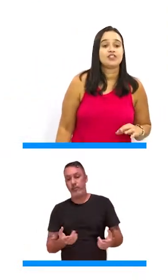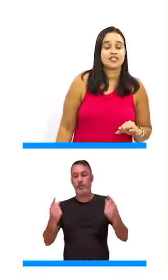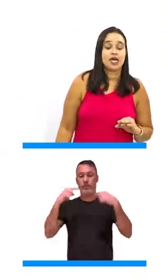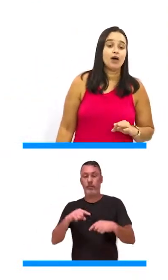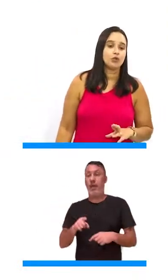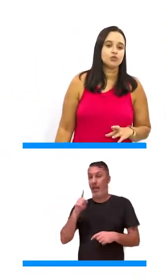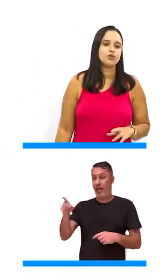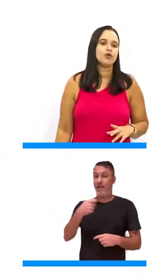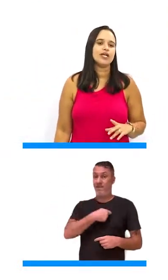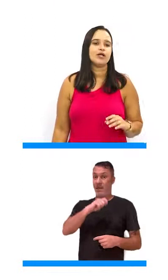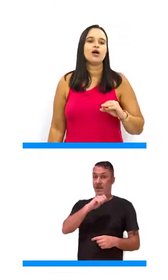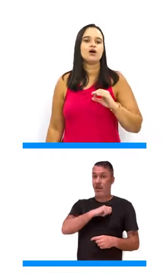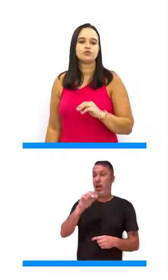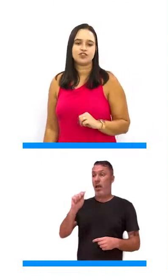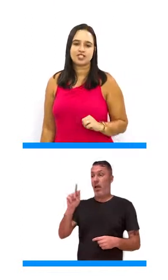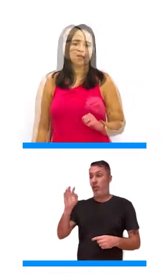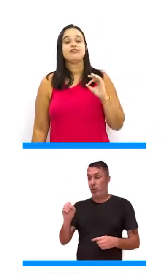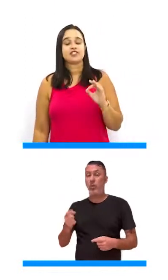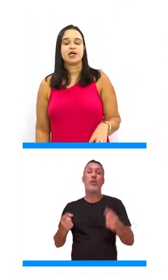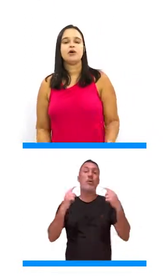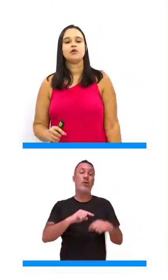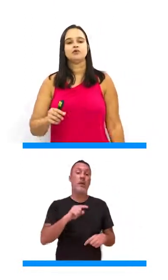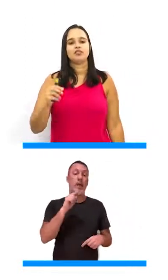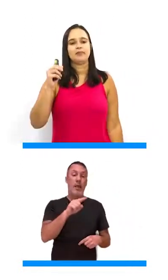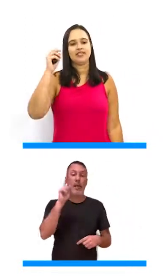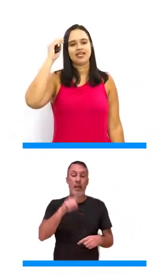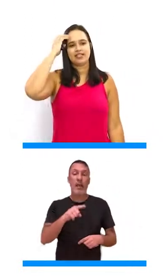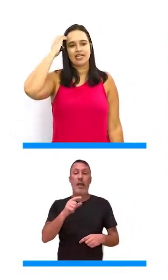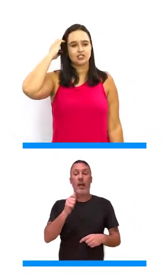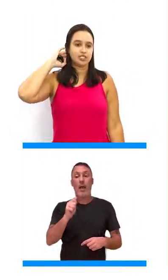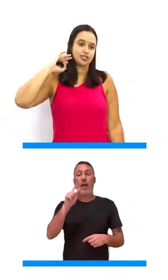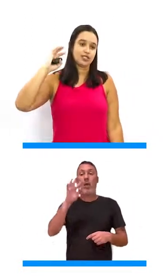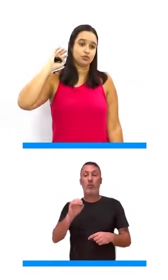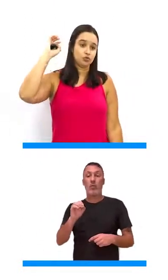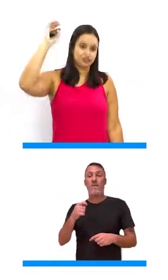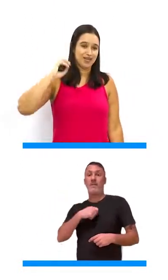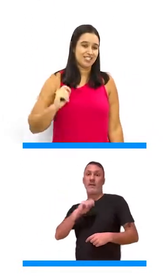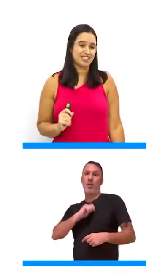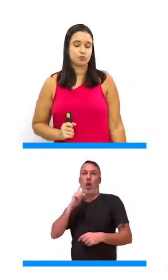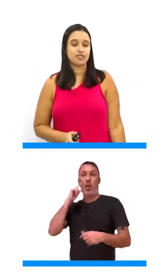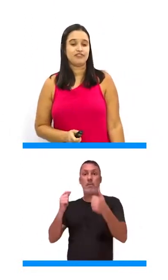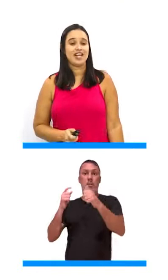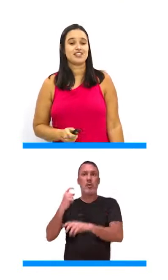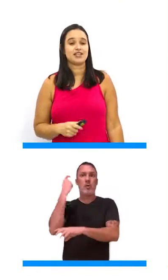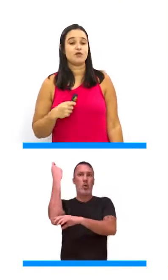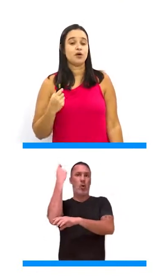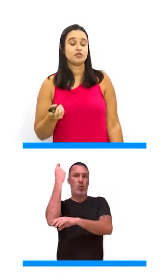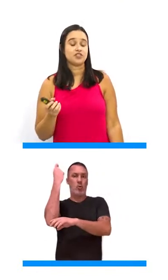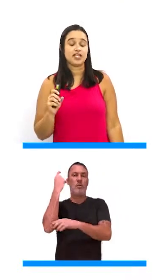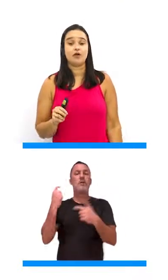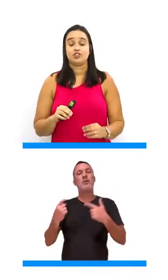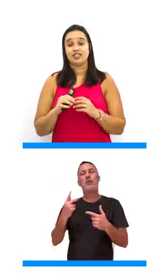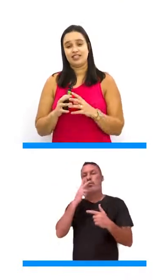um fiscal alto ou ele é um alto fiscal? Fiscal alto também dá a ideia de estatura, mas na segunda frase é um